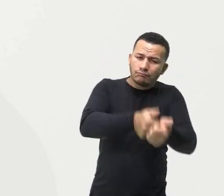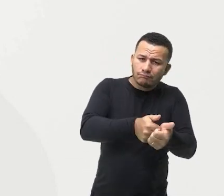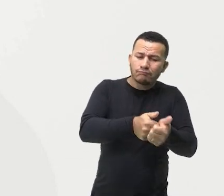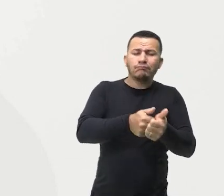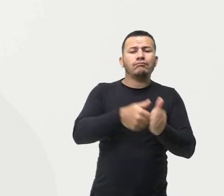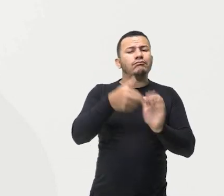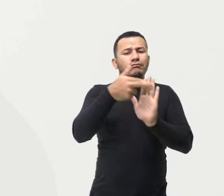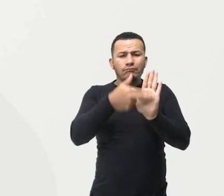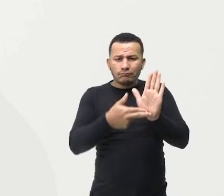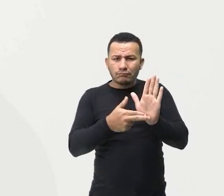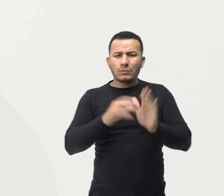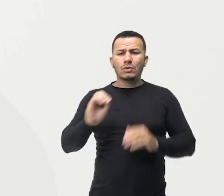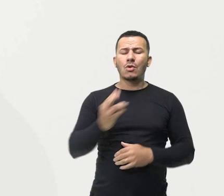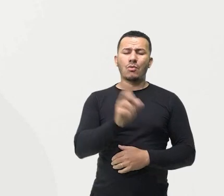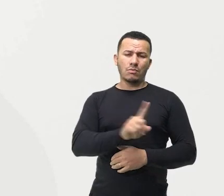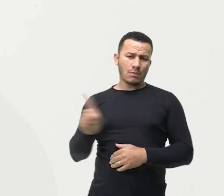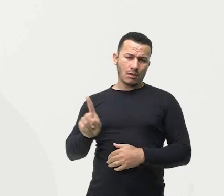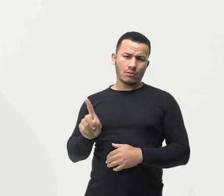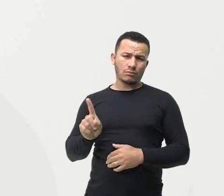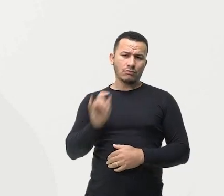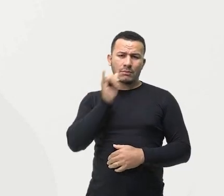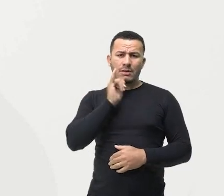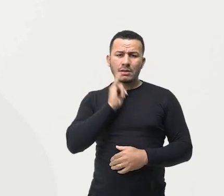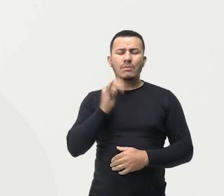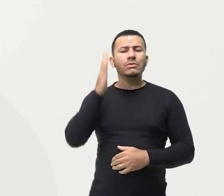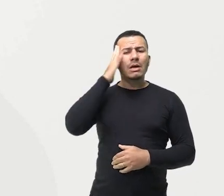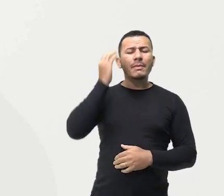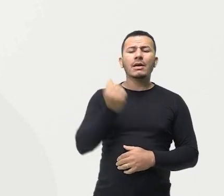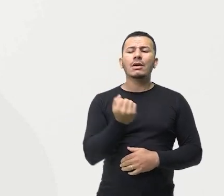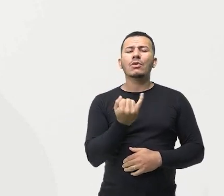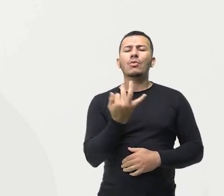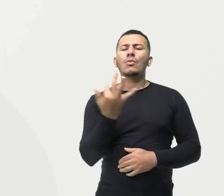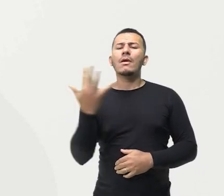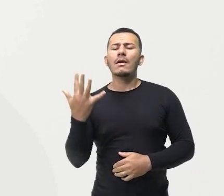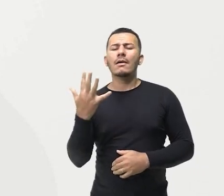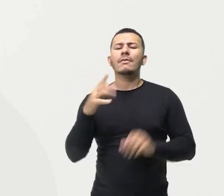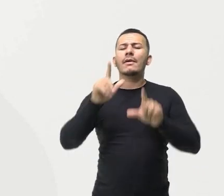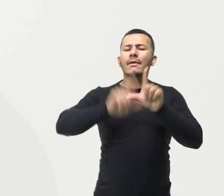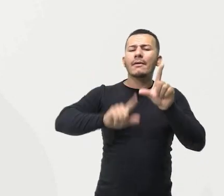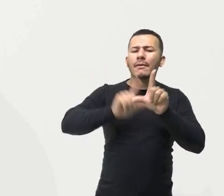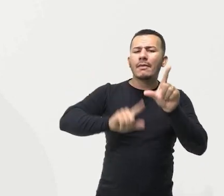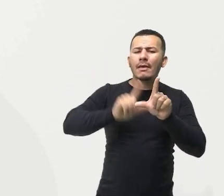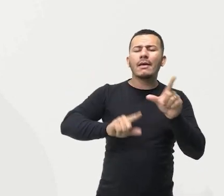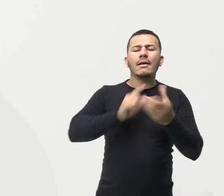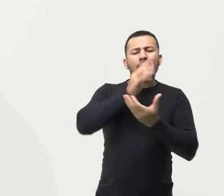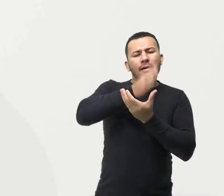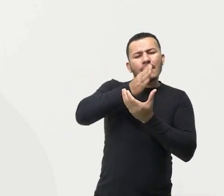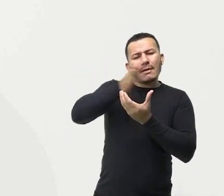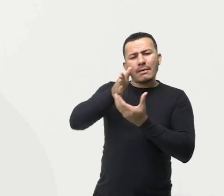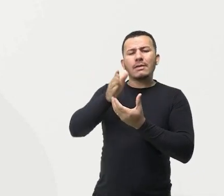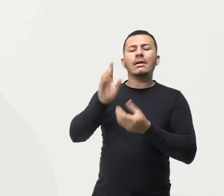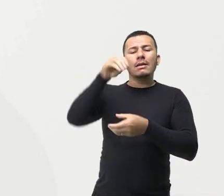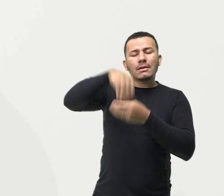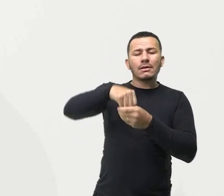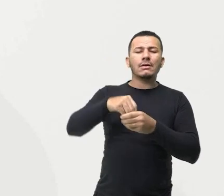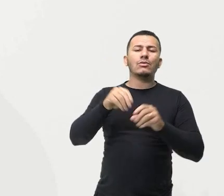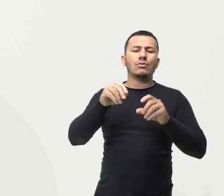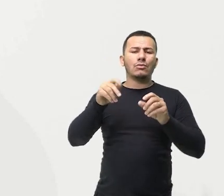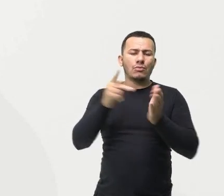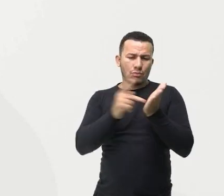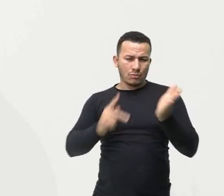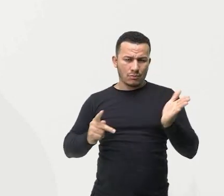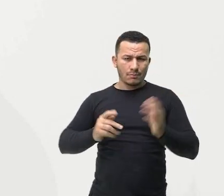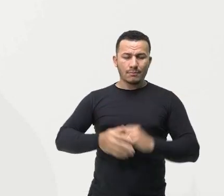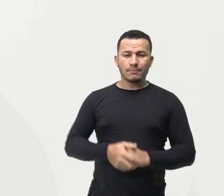de métrica definidos, ou seja, uma contagem de sílabas que pode conter neste verbo. Agora, quando a gente fala em